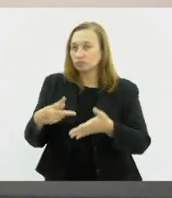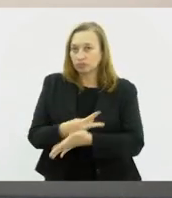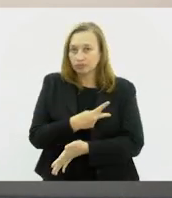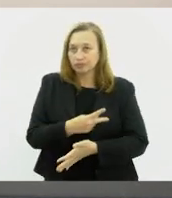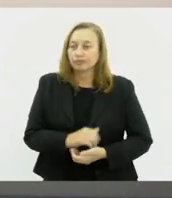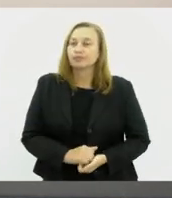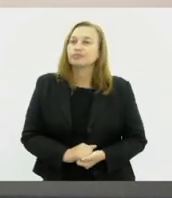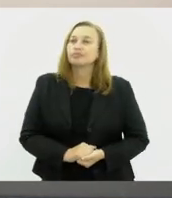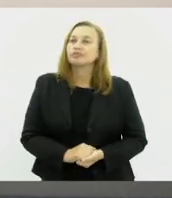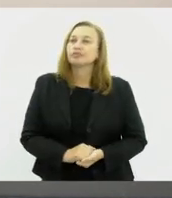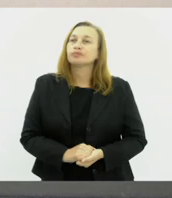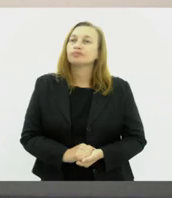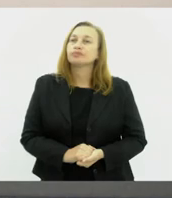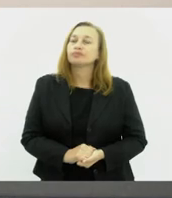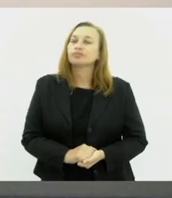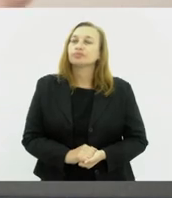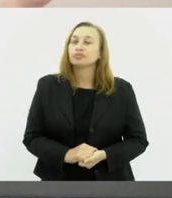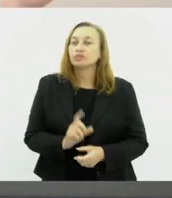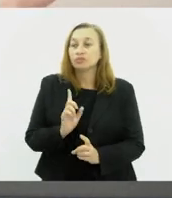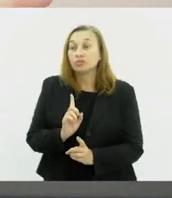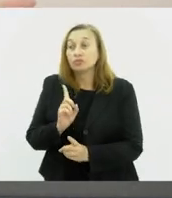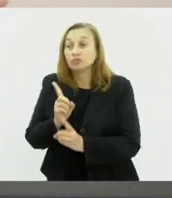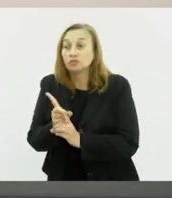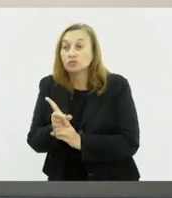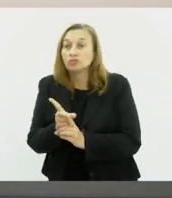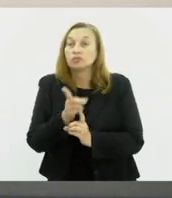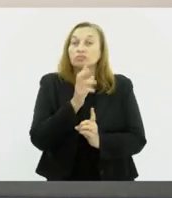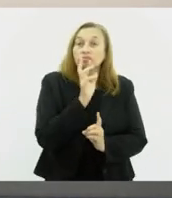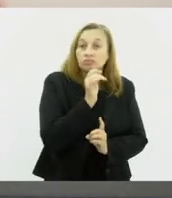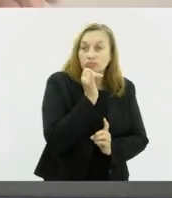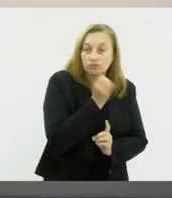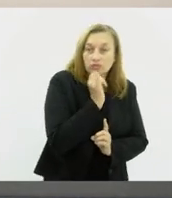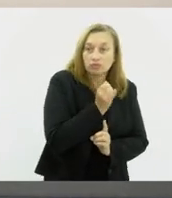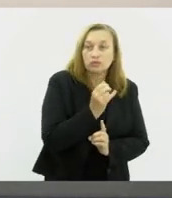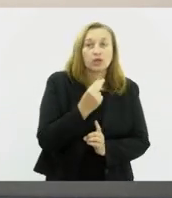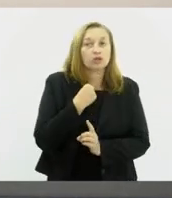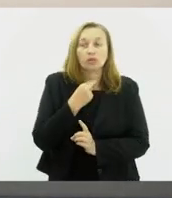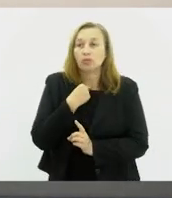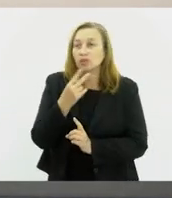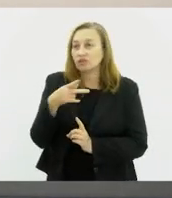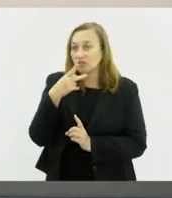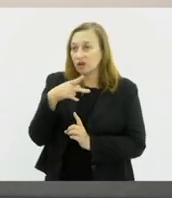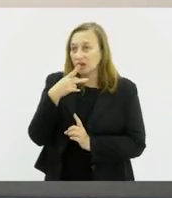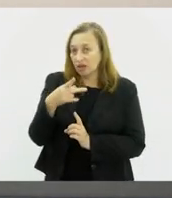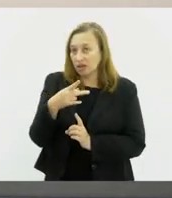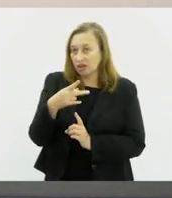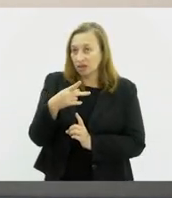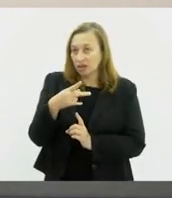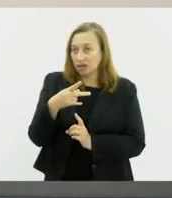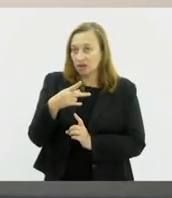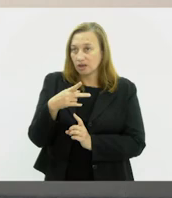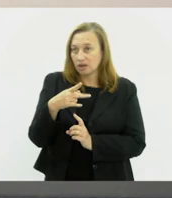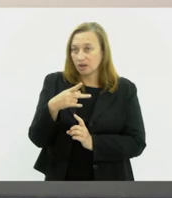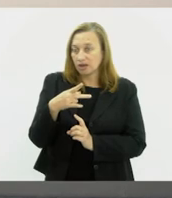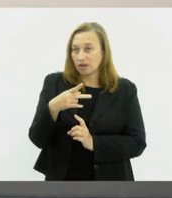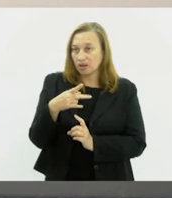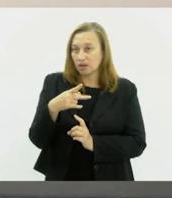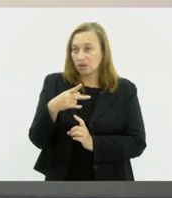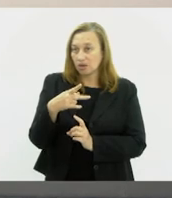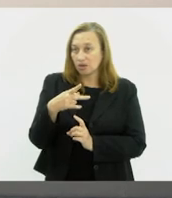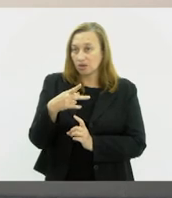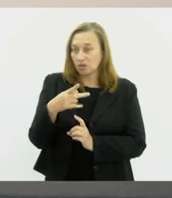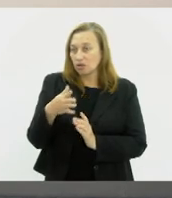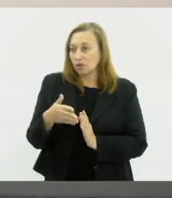tá o que ele encontrou no local ele tem que relatar e assim ele não pode falar pelo né pela ali o